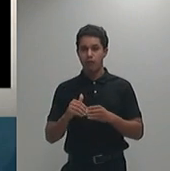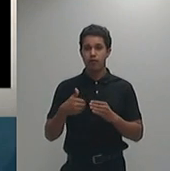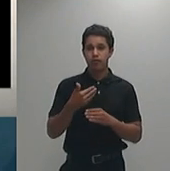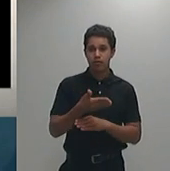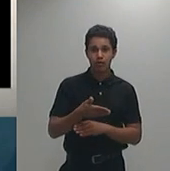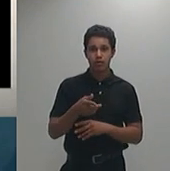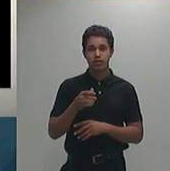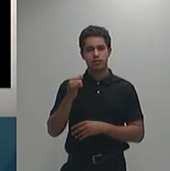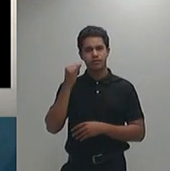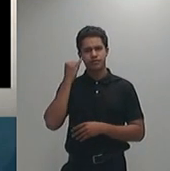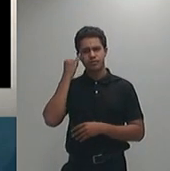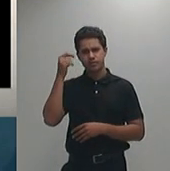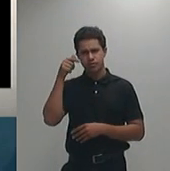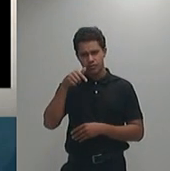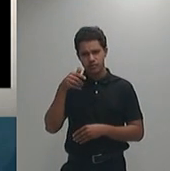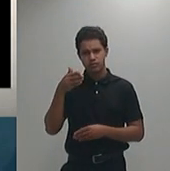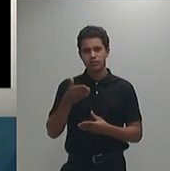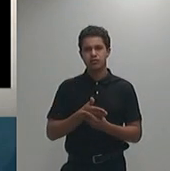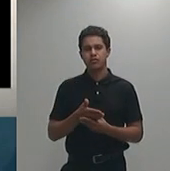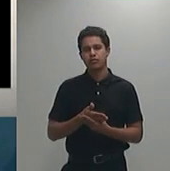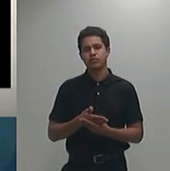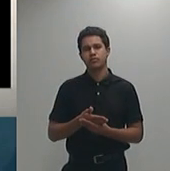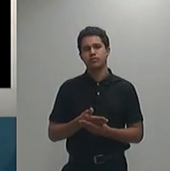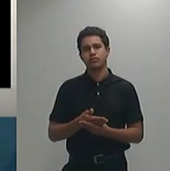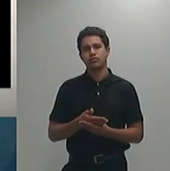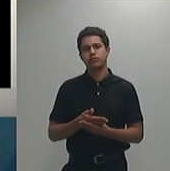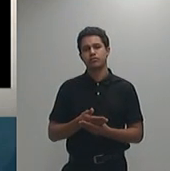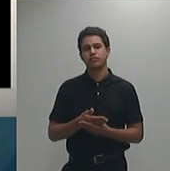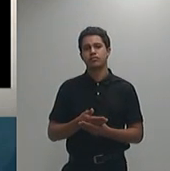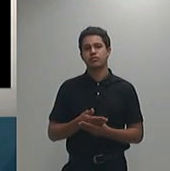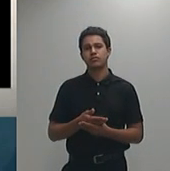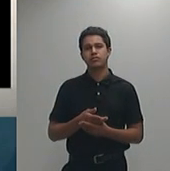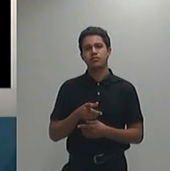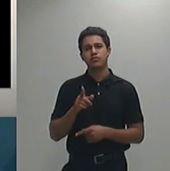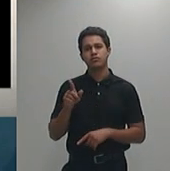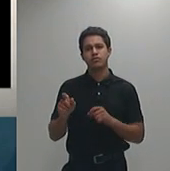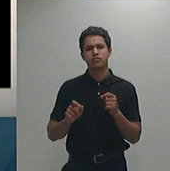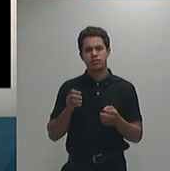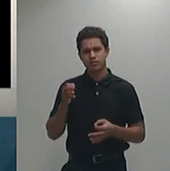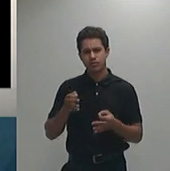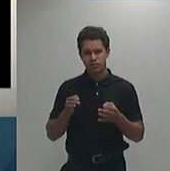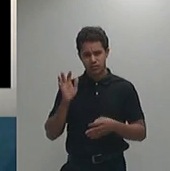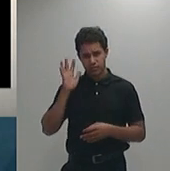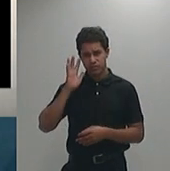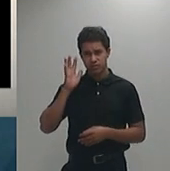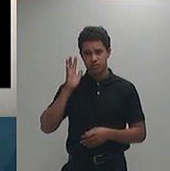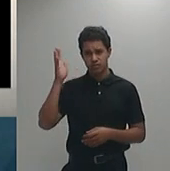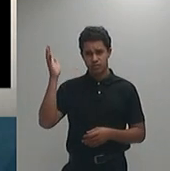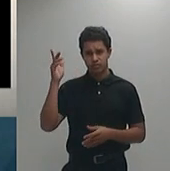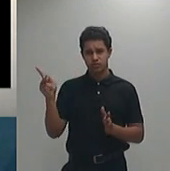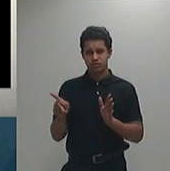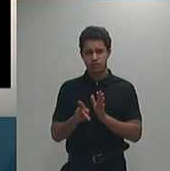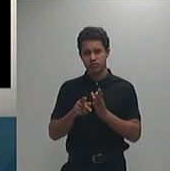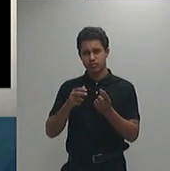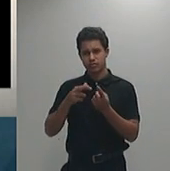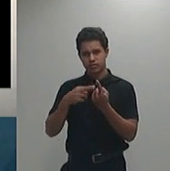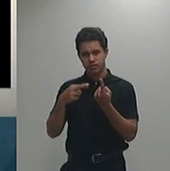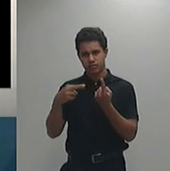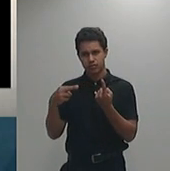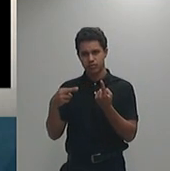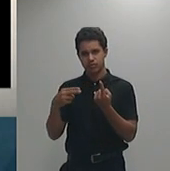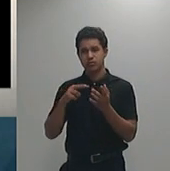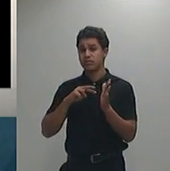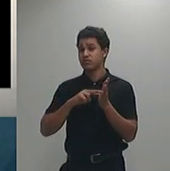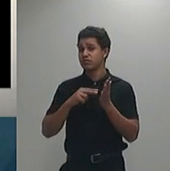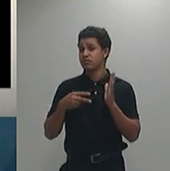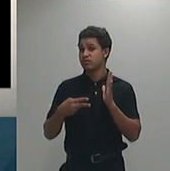deste deste procedimento de que ajude ansiosa decisão do relator significaria